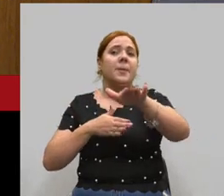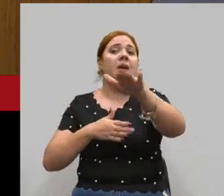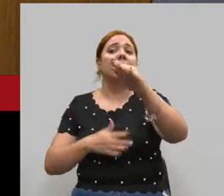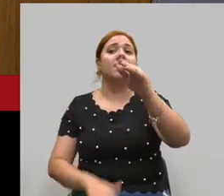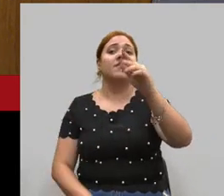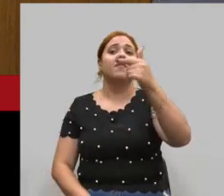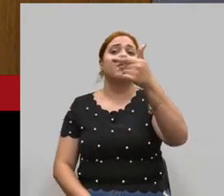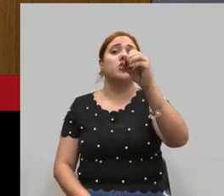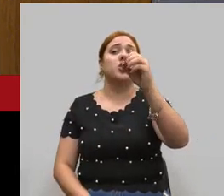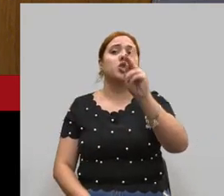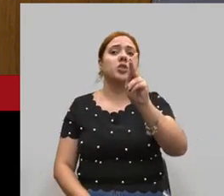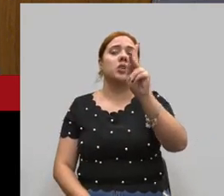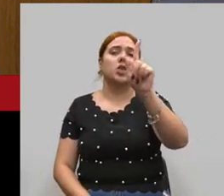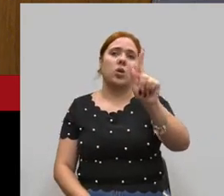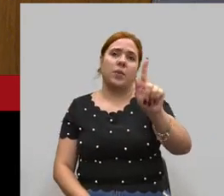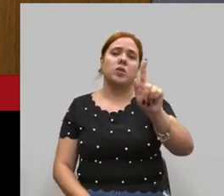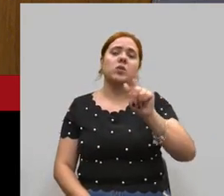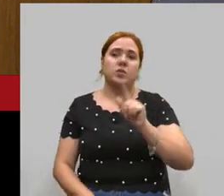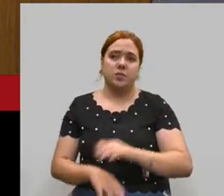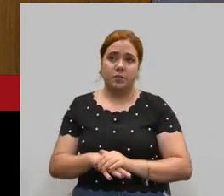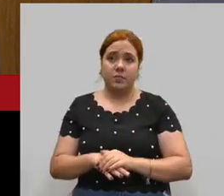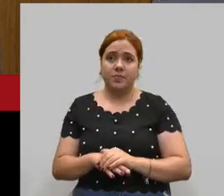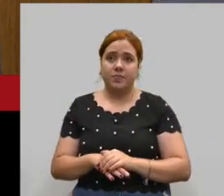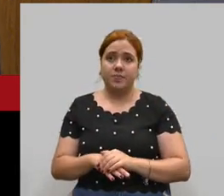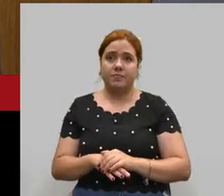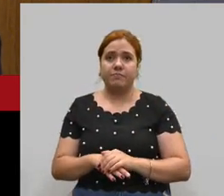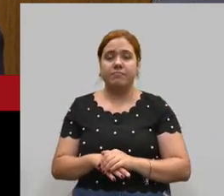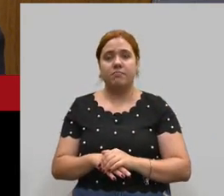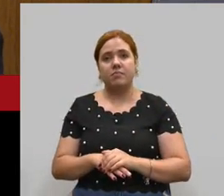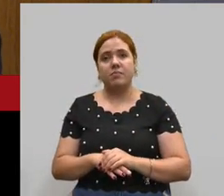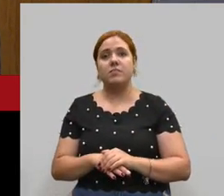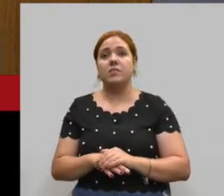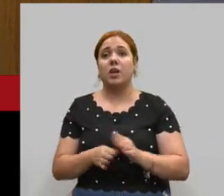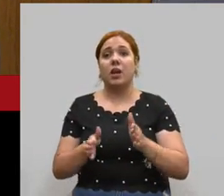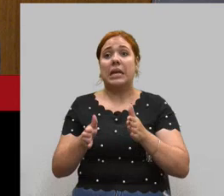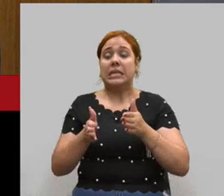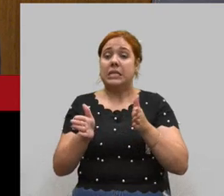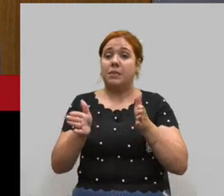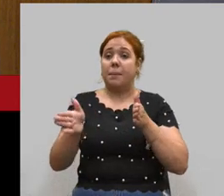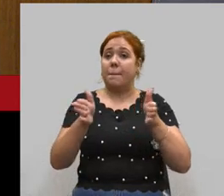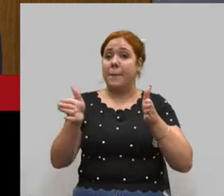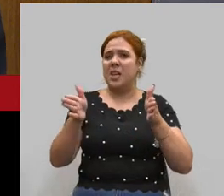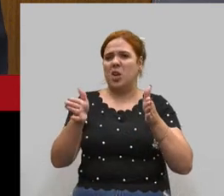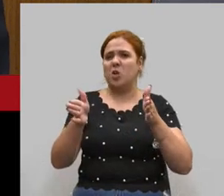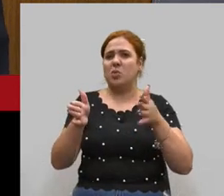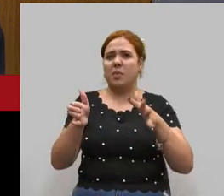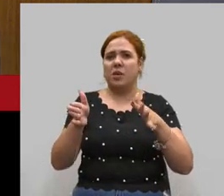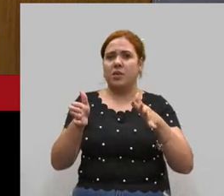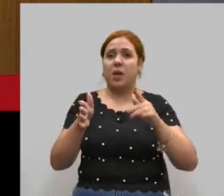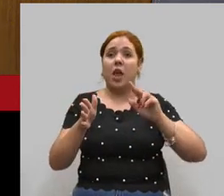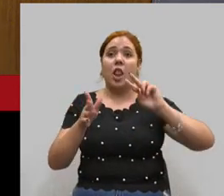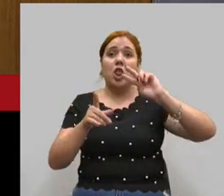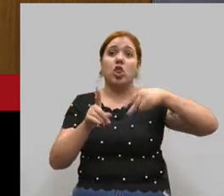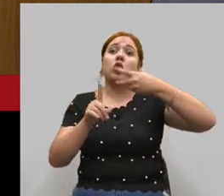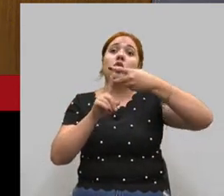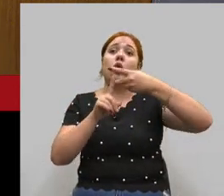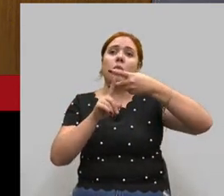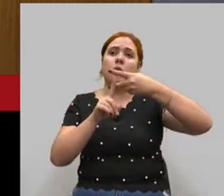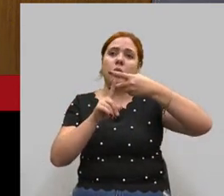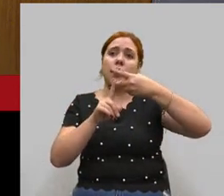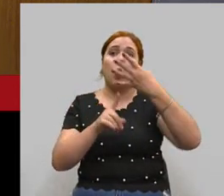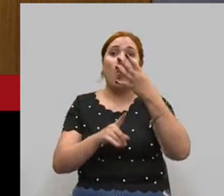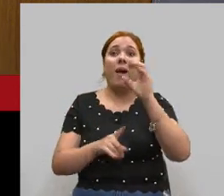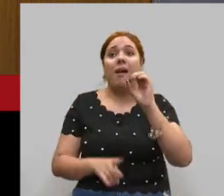é o ganho de elevação ali numa bike elétrica nesse mesmo período ela consegue andar o dobro praticamente quase 40